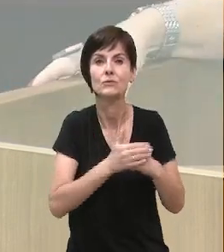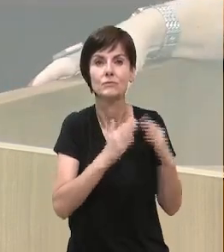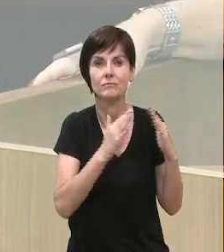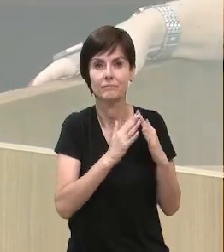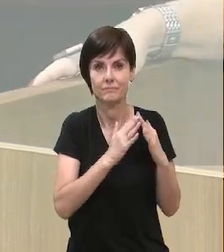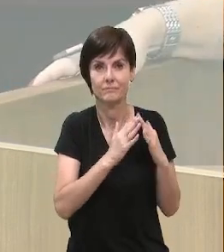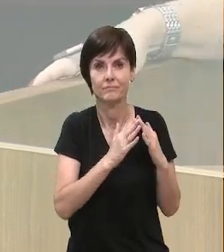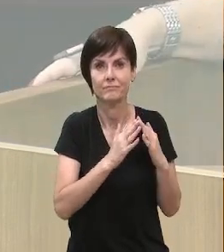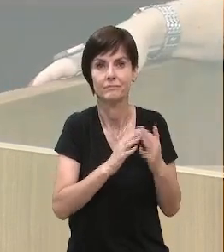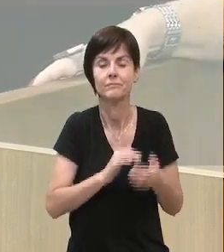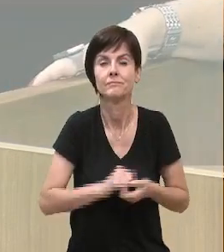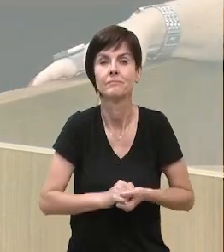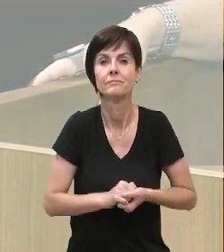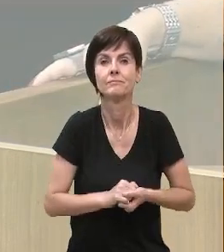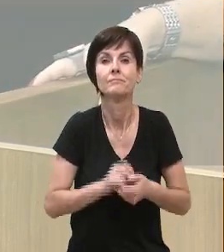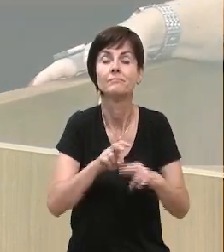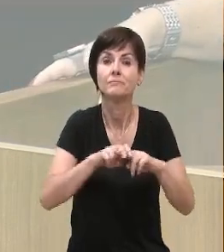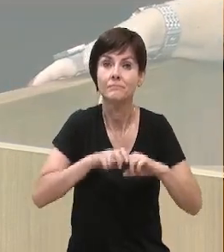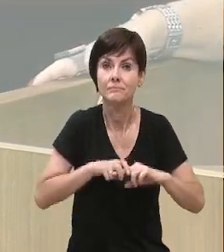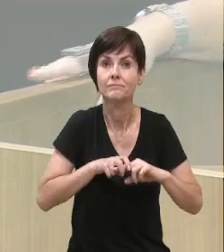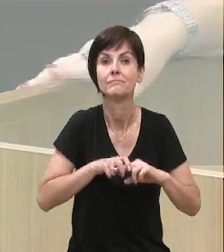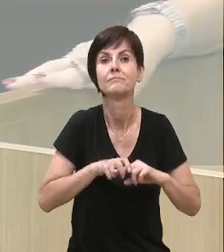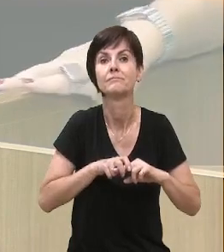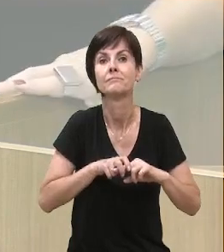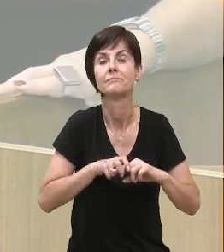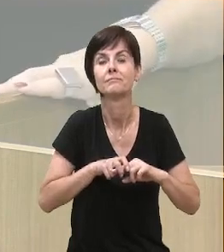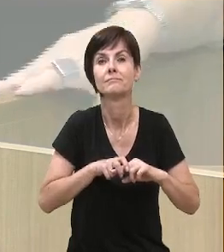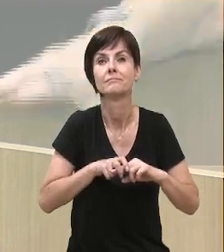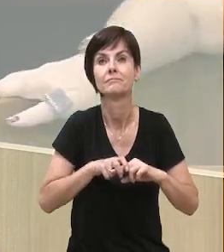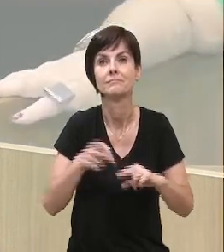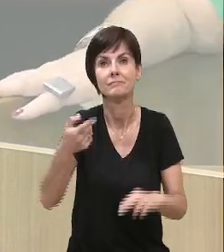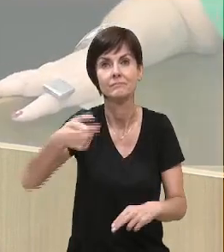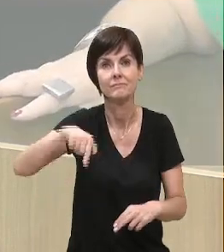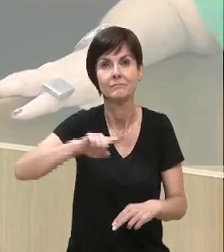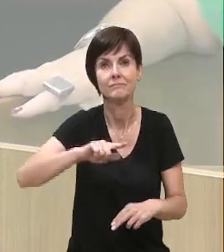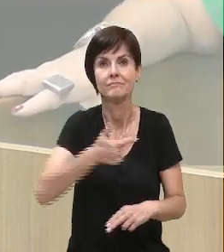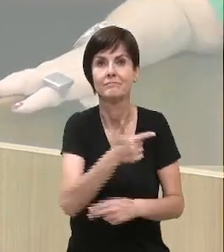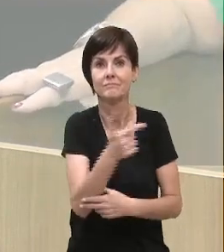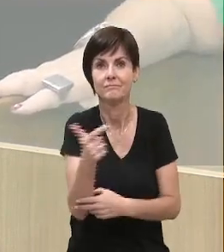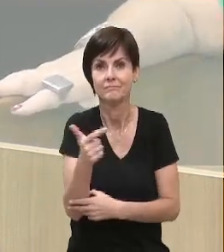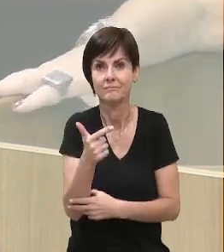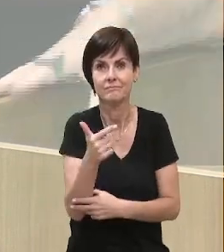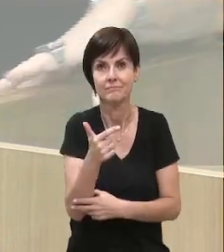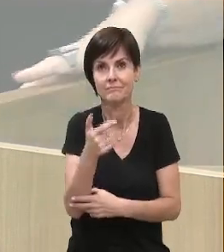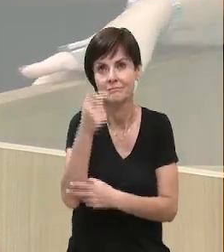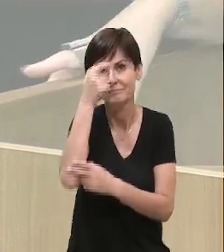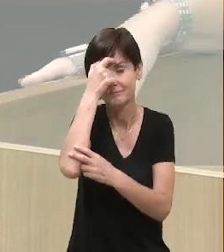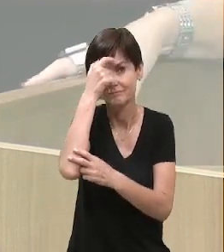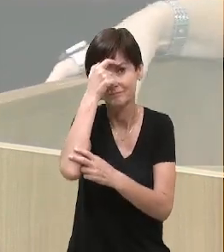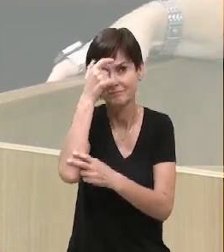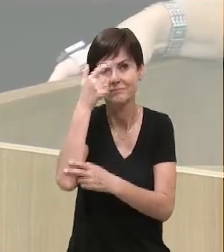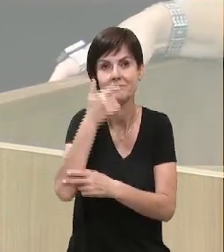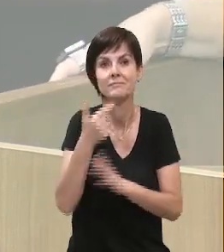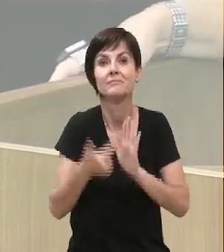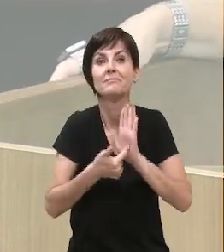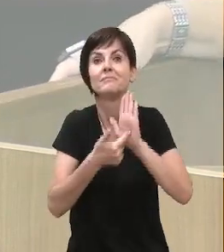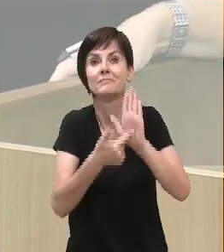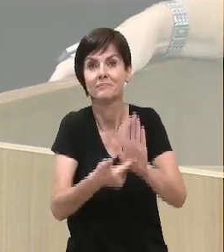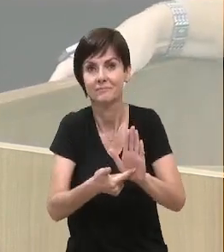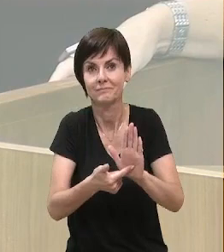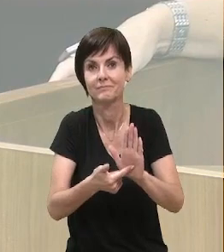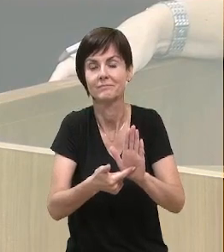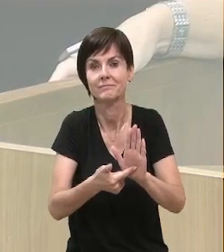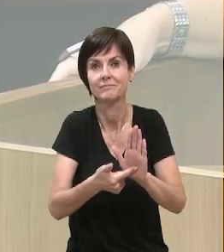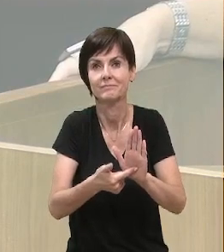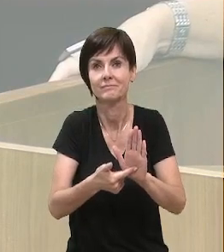Então, em função aqui de nós não termos conseguido apresentar